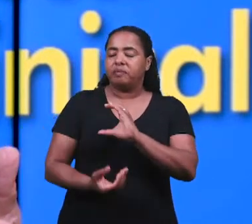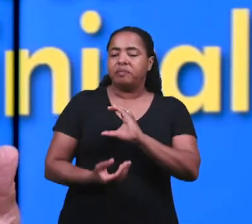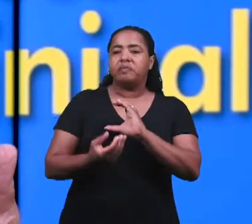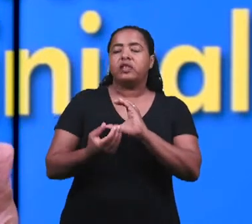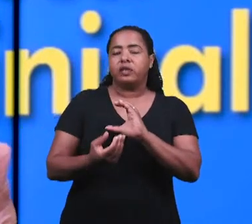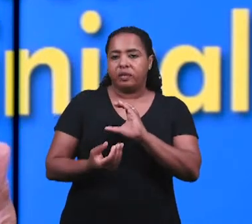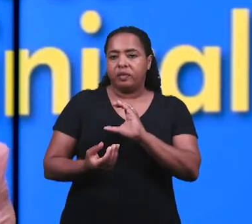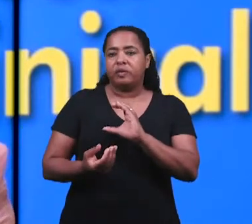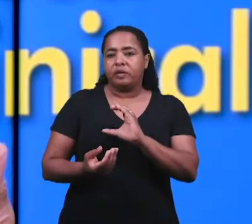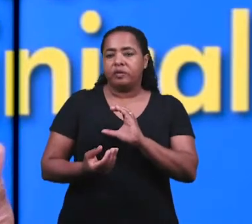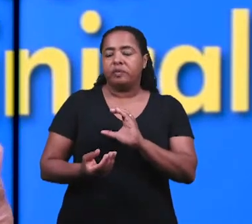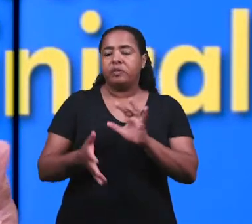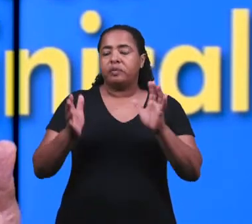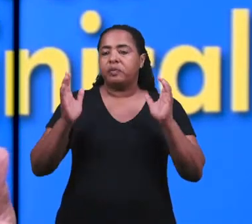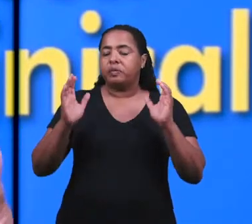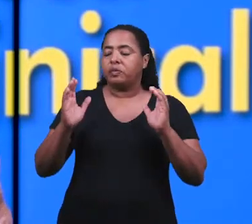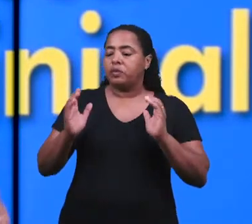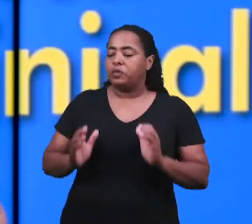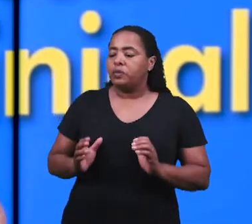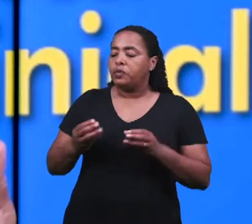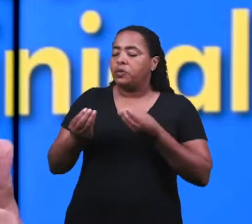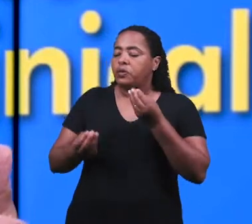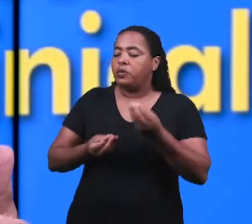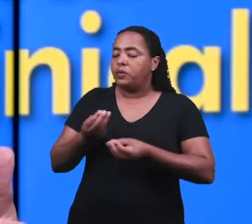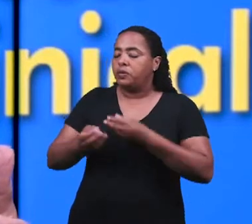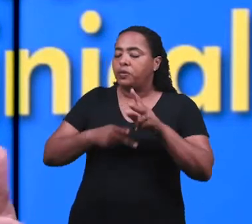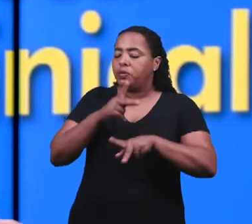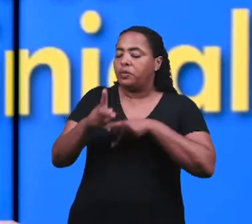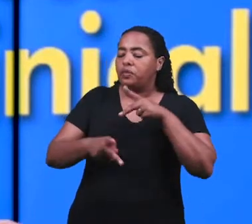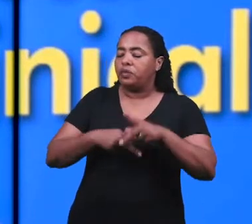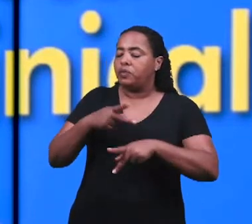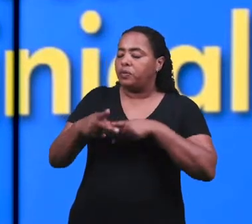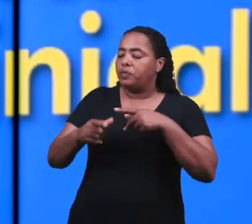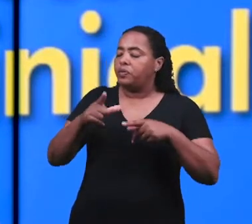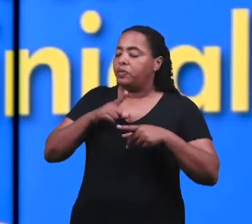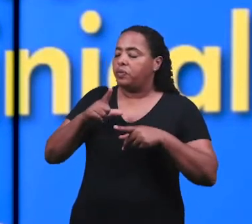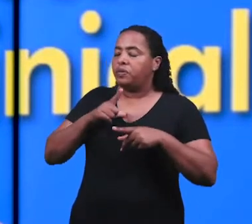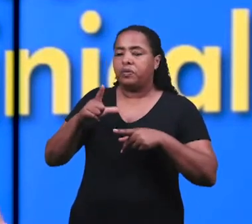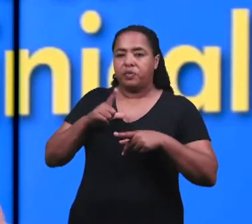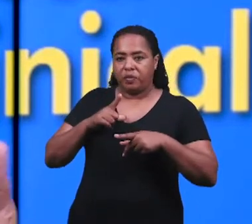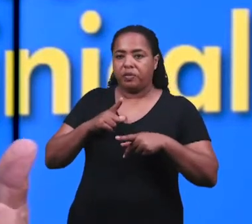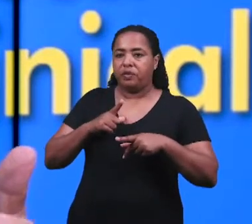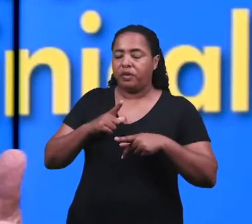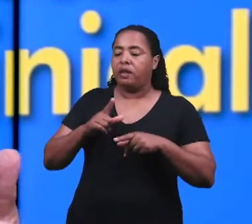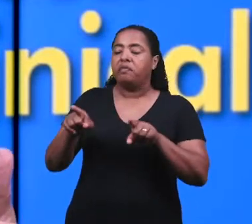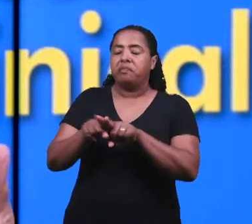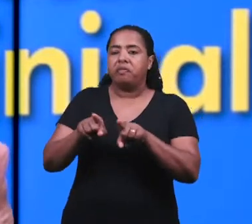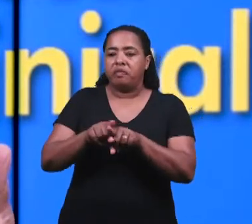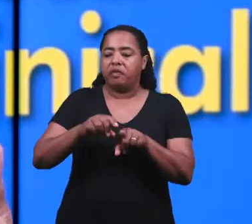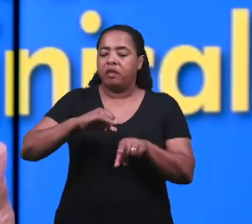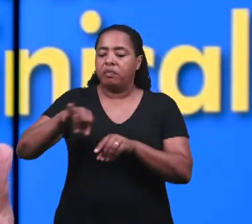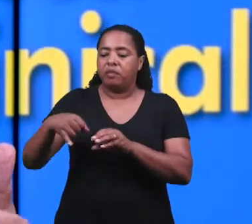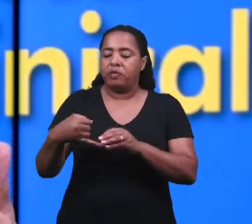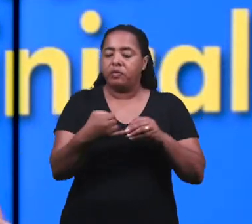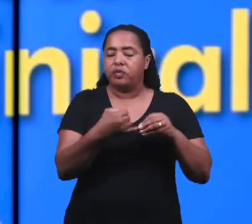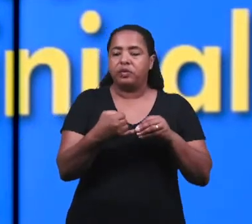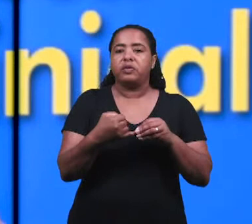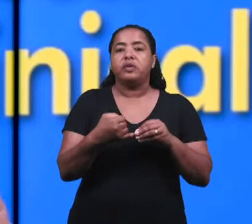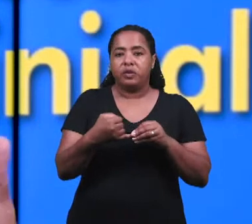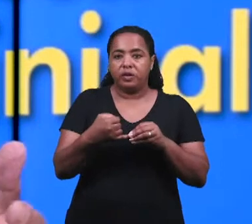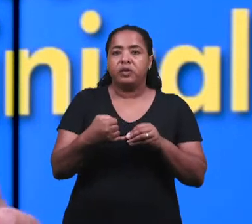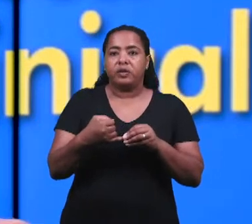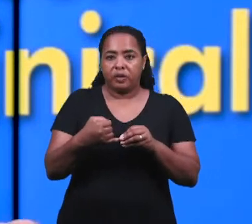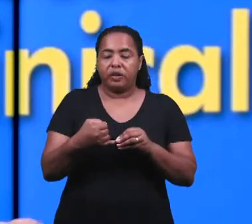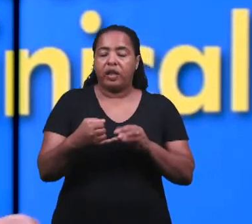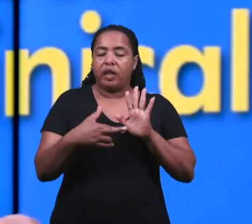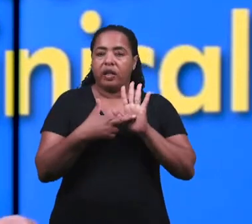aspecto ali da posição do povo de Israel, a situação ali de Josué como tipo do Espírito